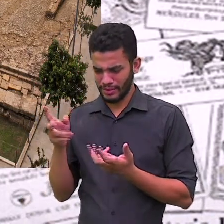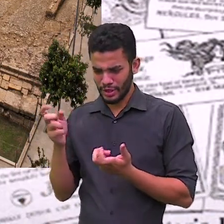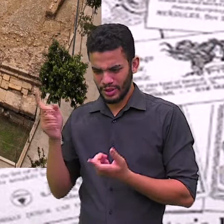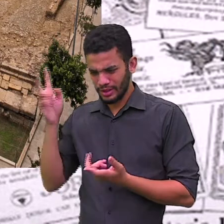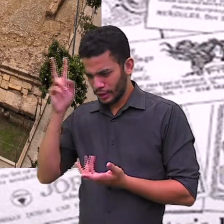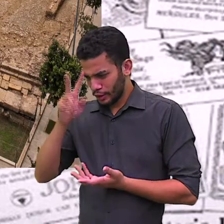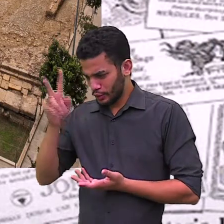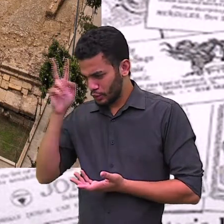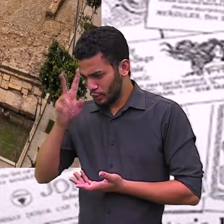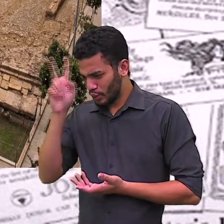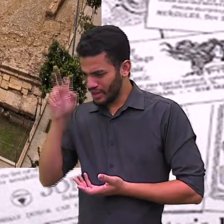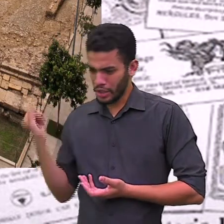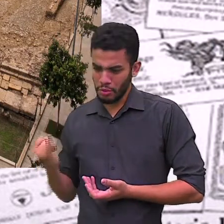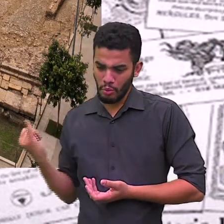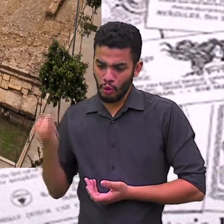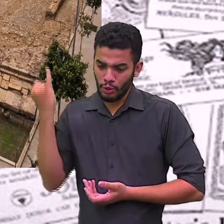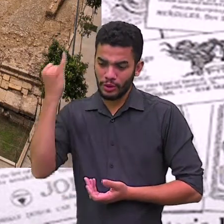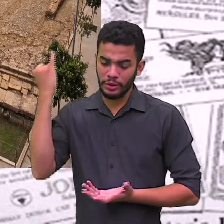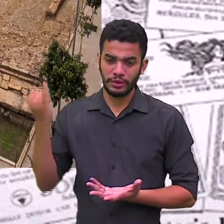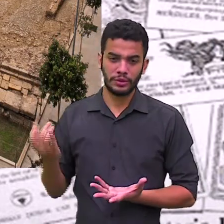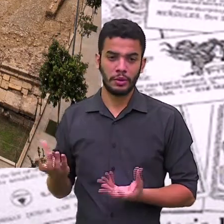é um patrimônio